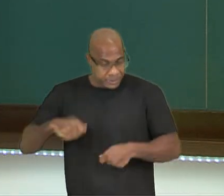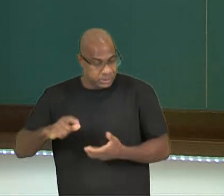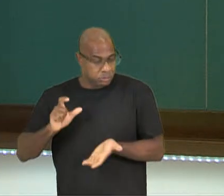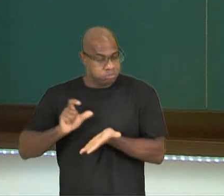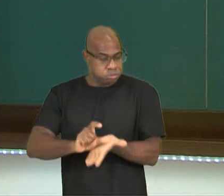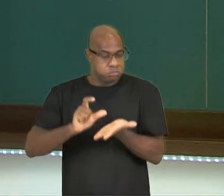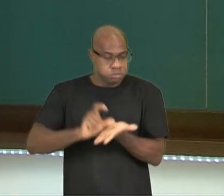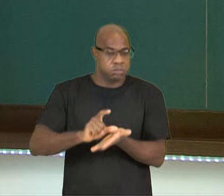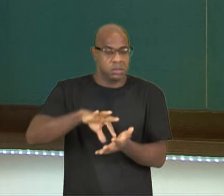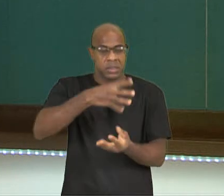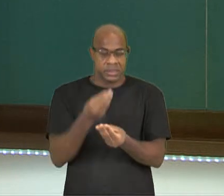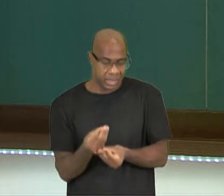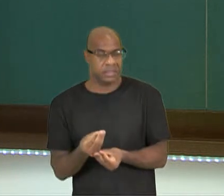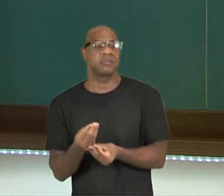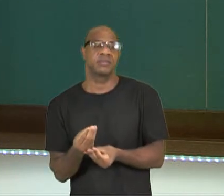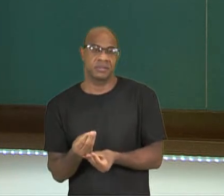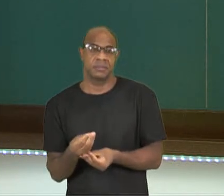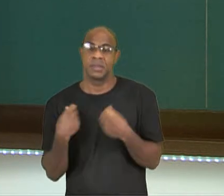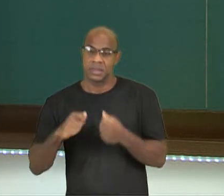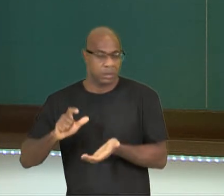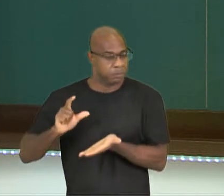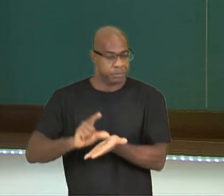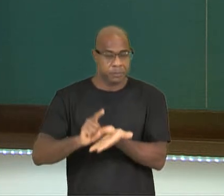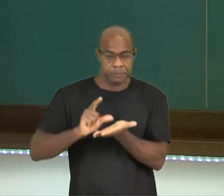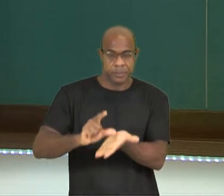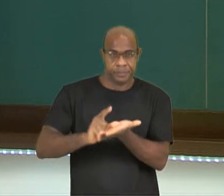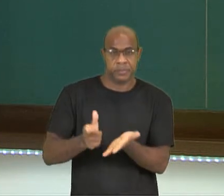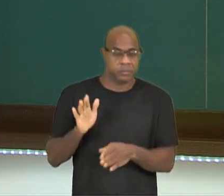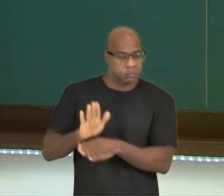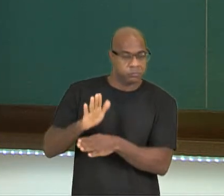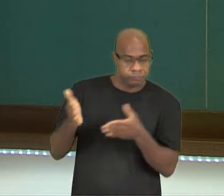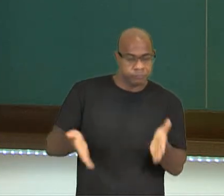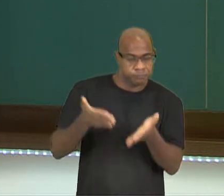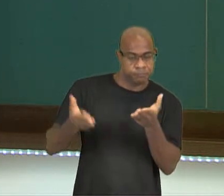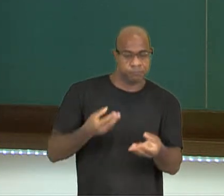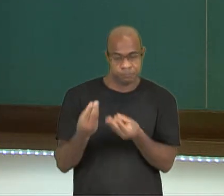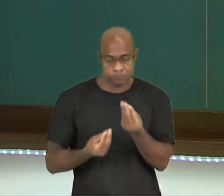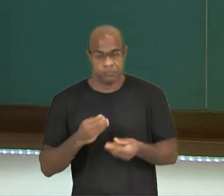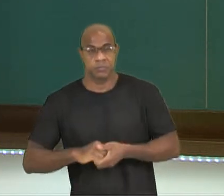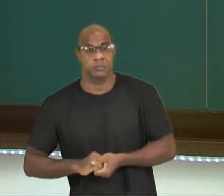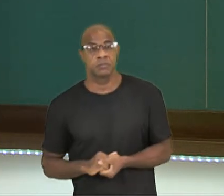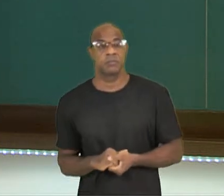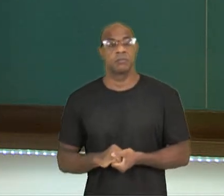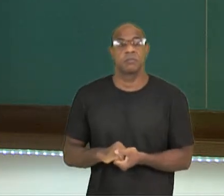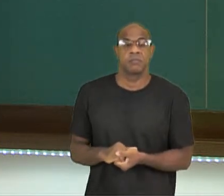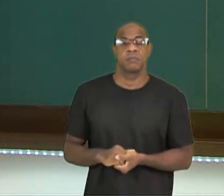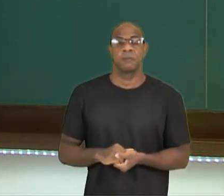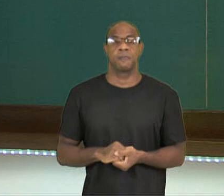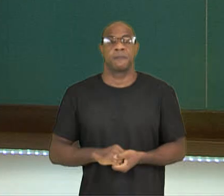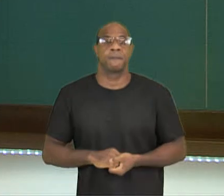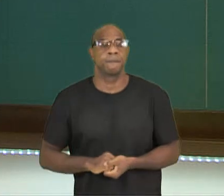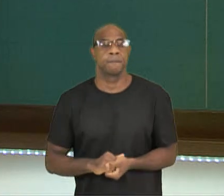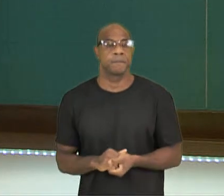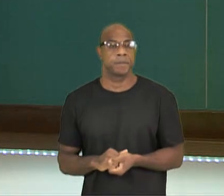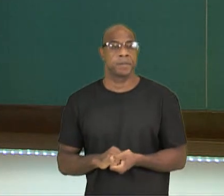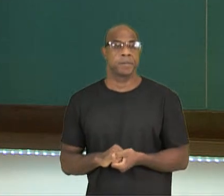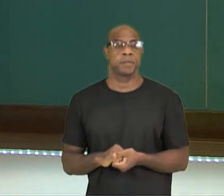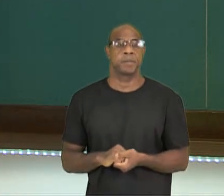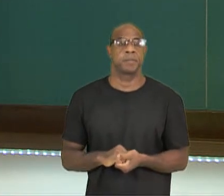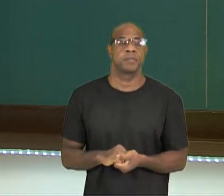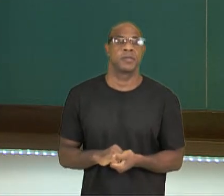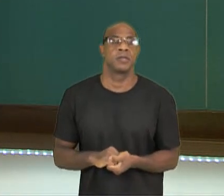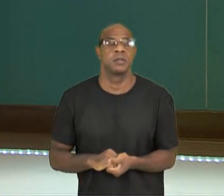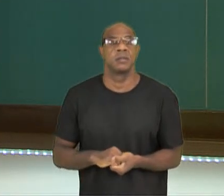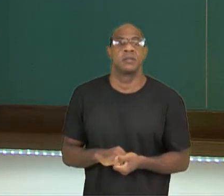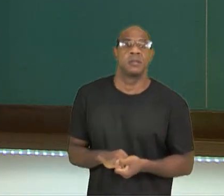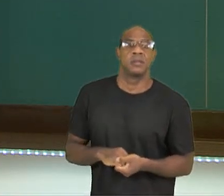muitos conselhos do Maquiavel nessa história ali, porque era um conselheiro do próprio Júlio II. Sobre o contexto